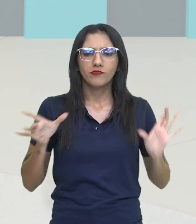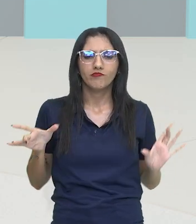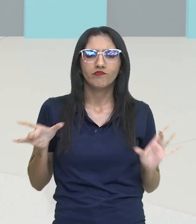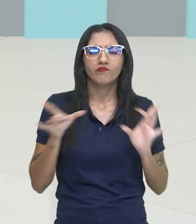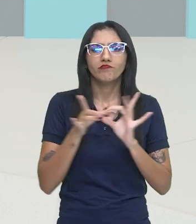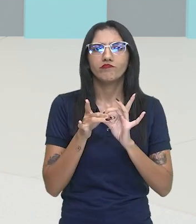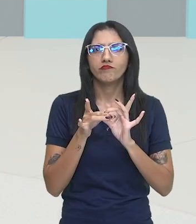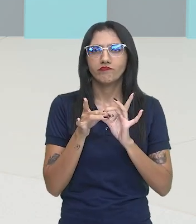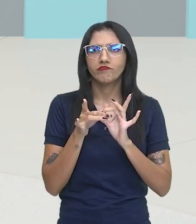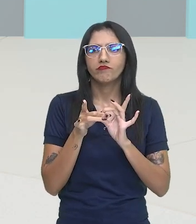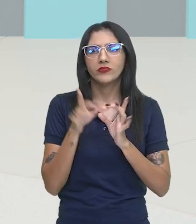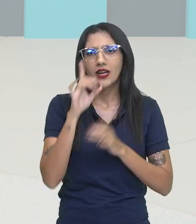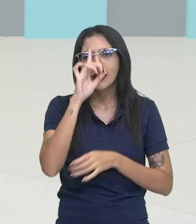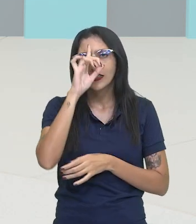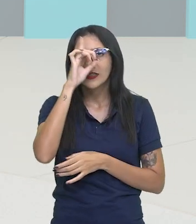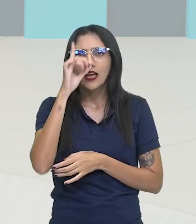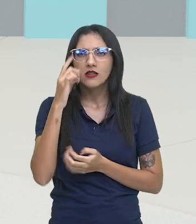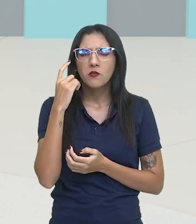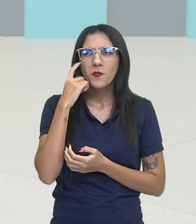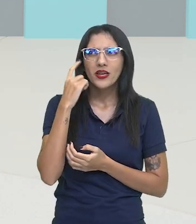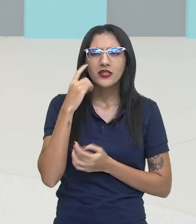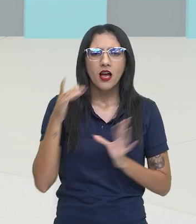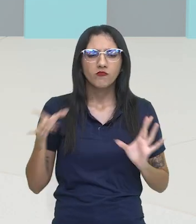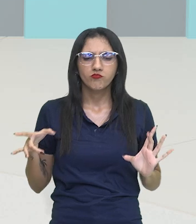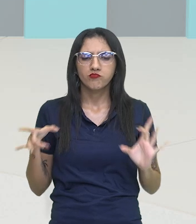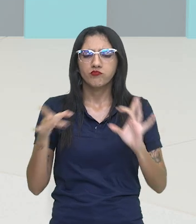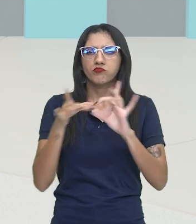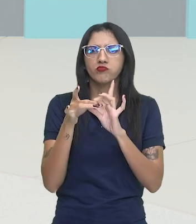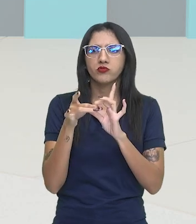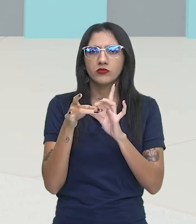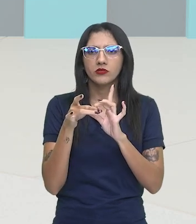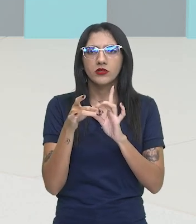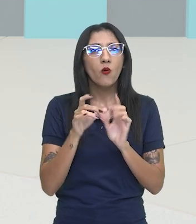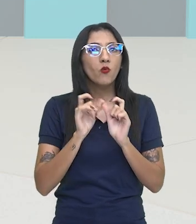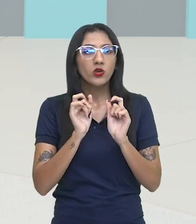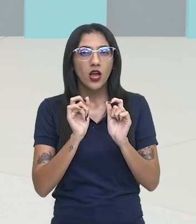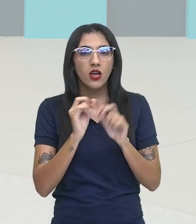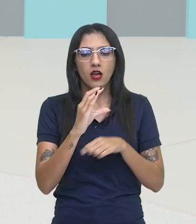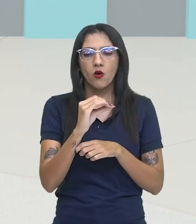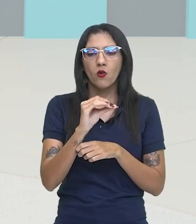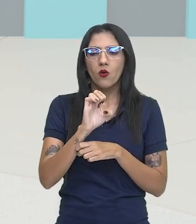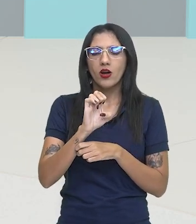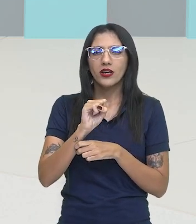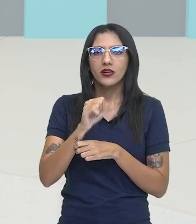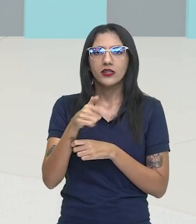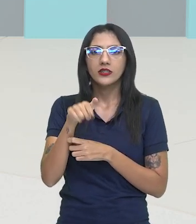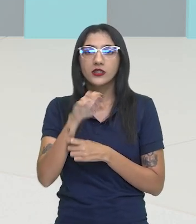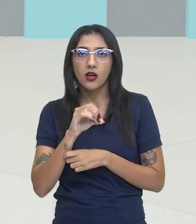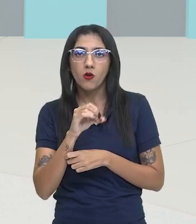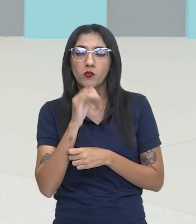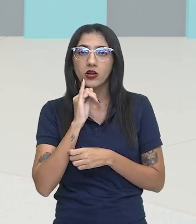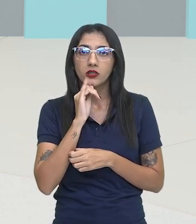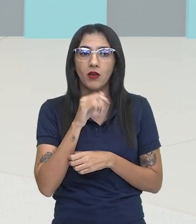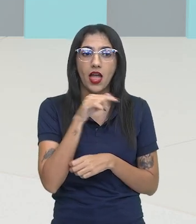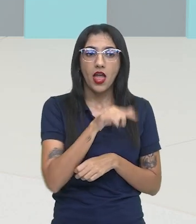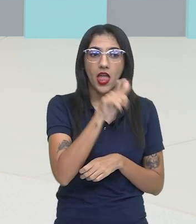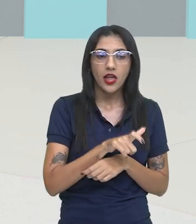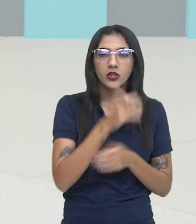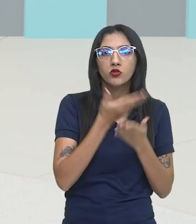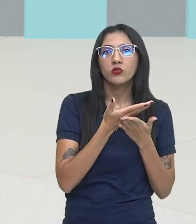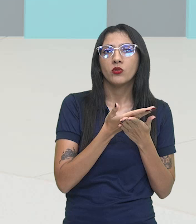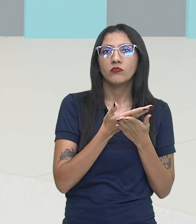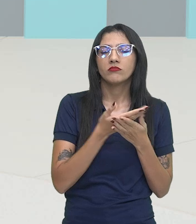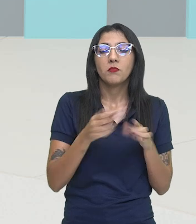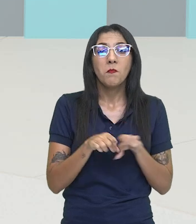uni-las? Nesse momento que eu penso uni-las, eu estou fazendo coesão textual. Milena estudou,